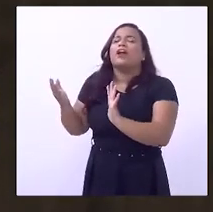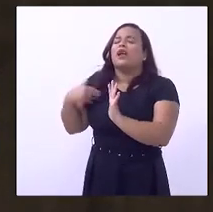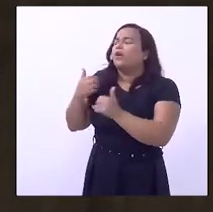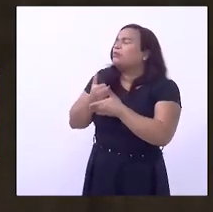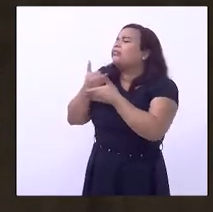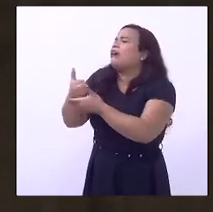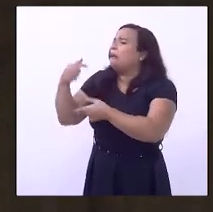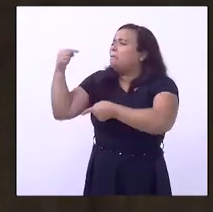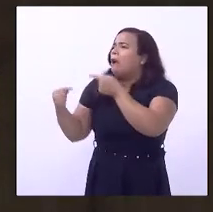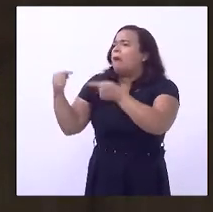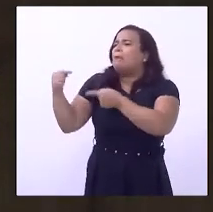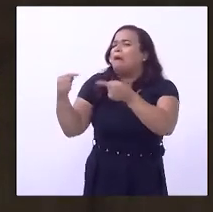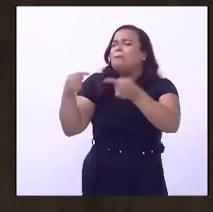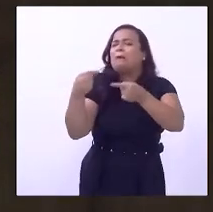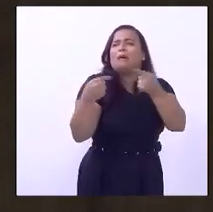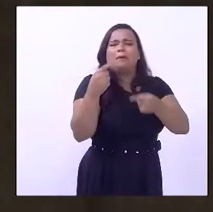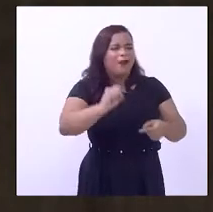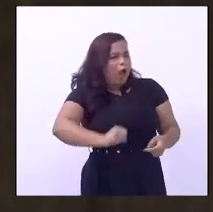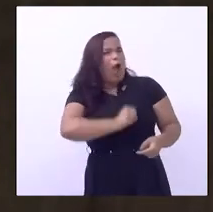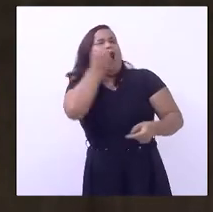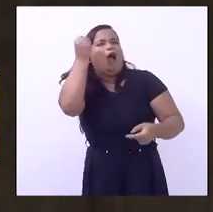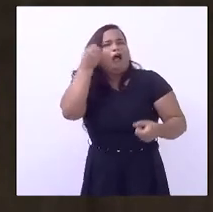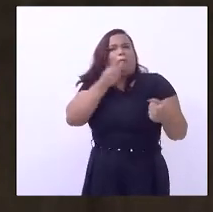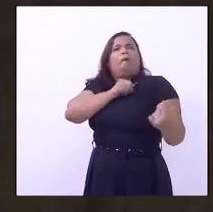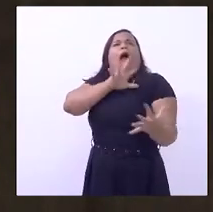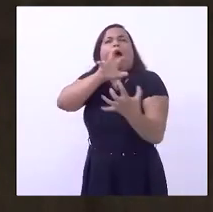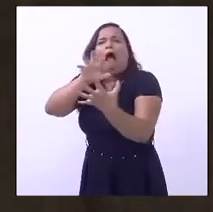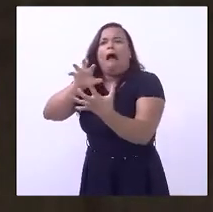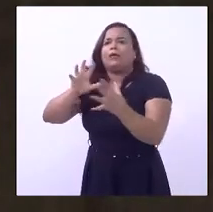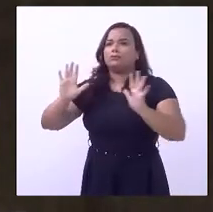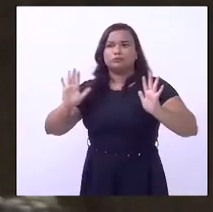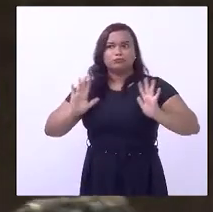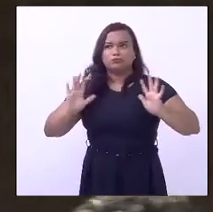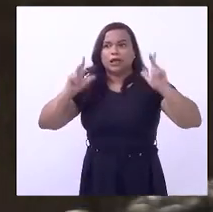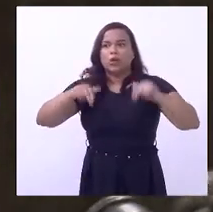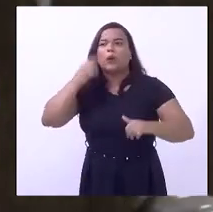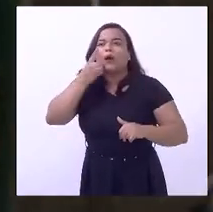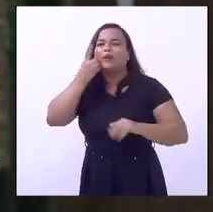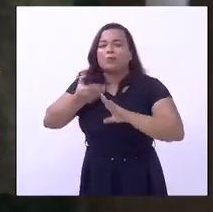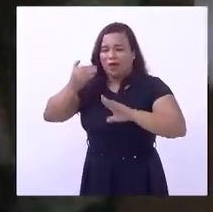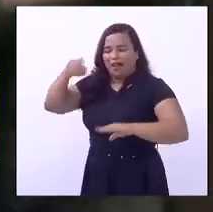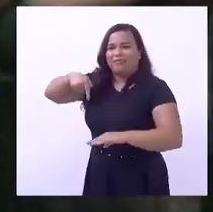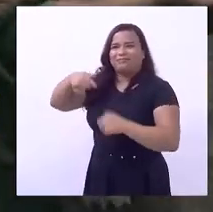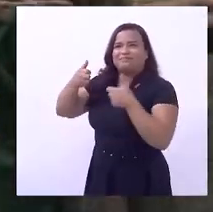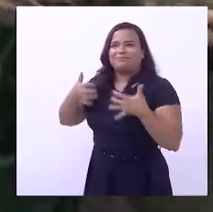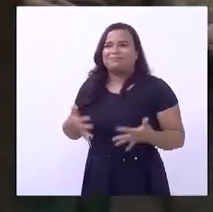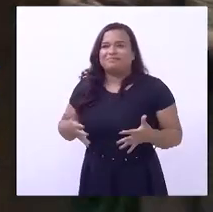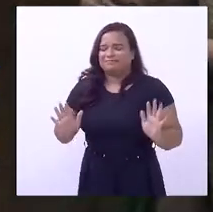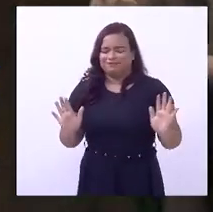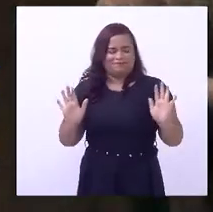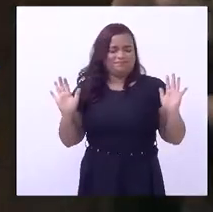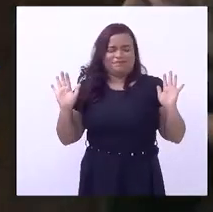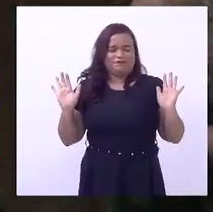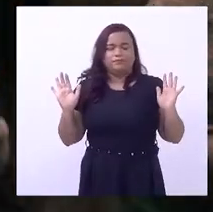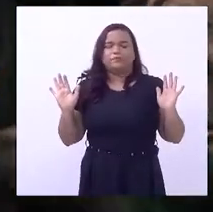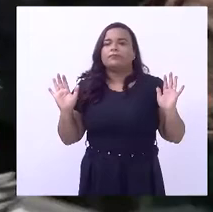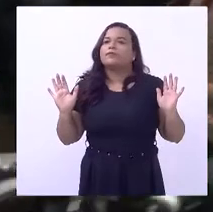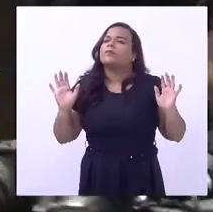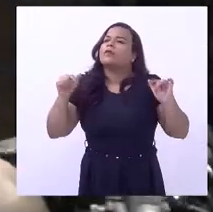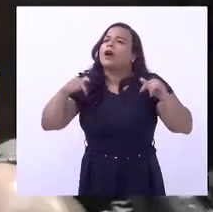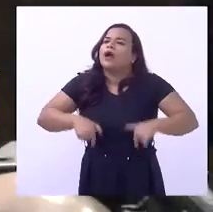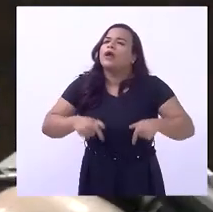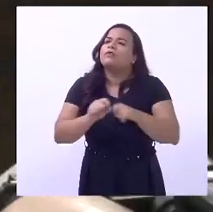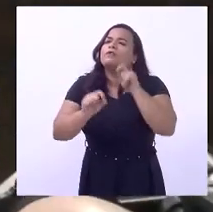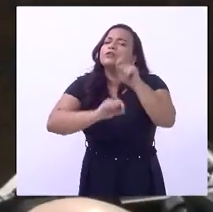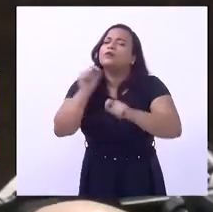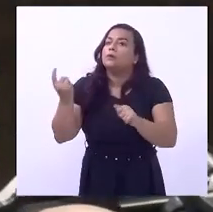discussão eivada de tanto ódio como a deputada que me antecedeu. O que se trata aqui, em